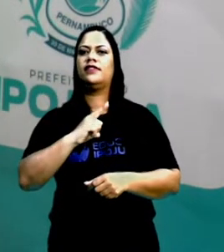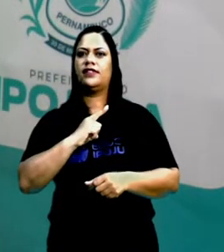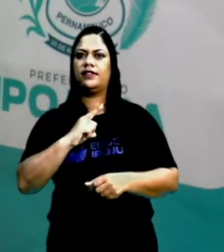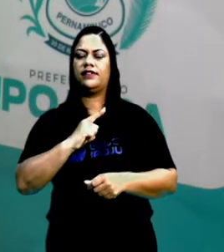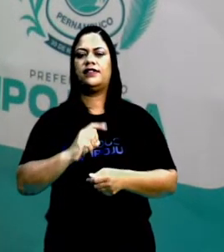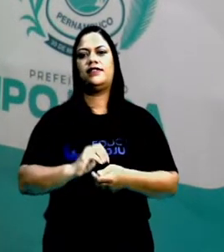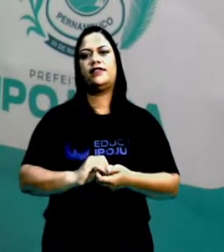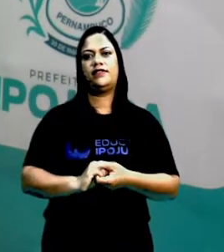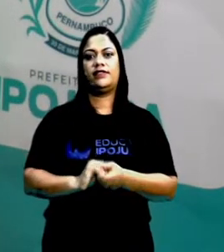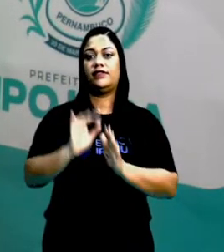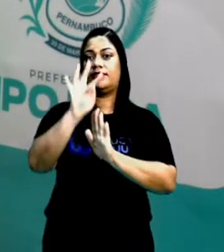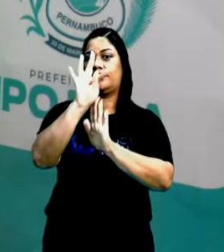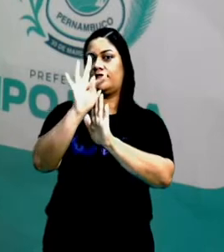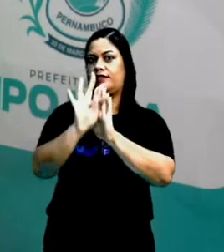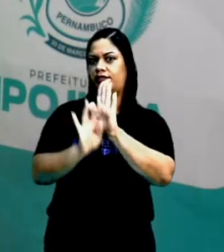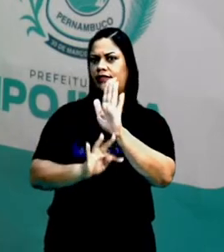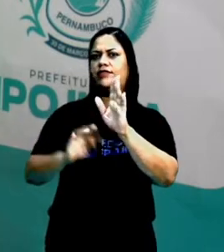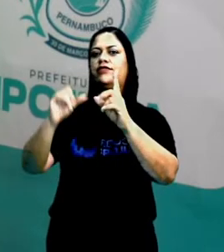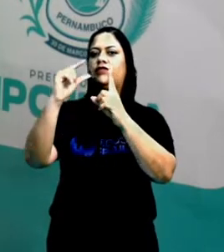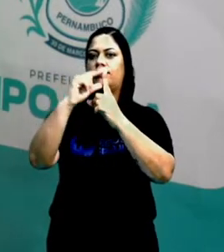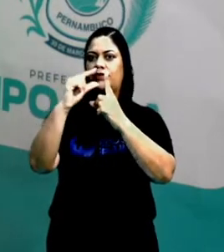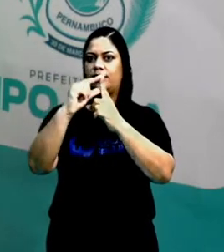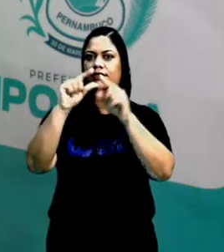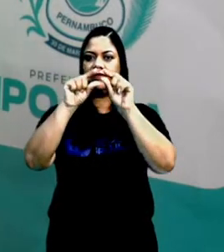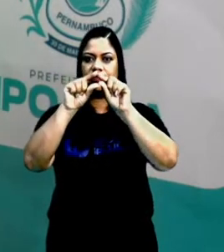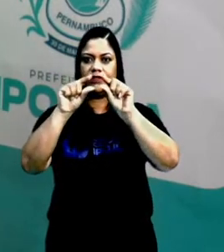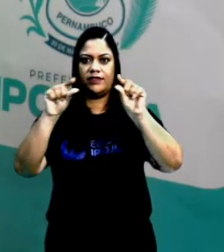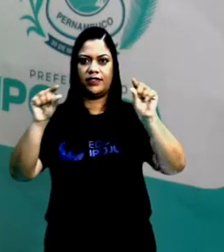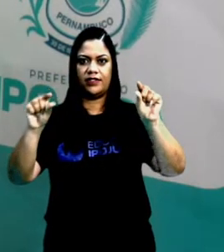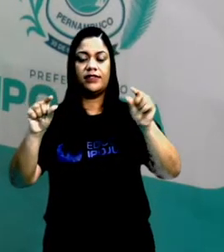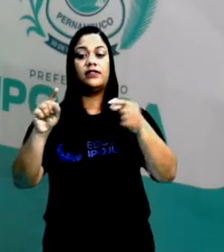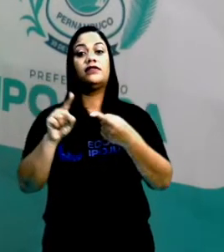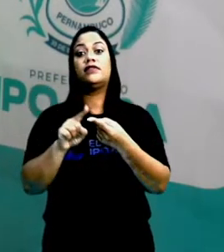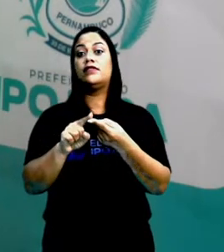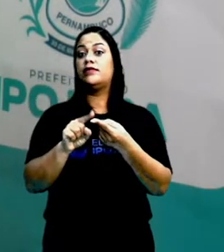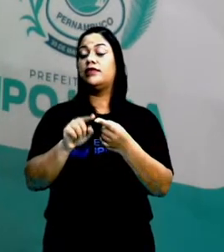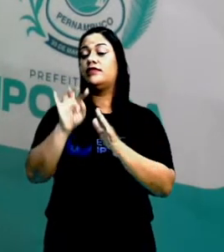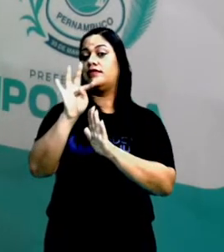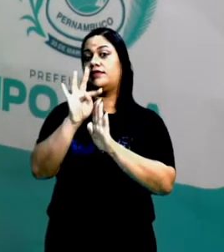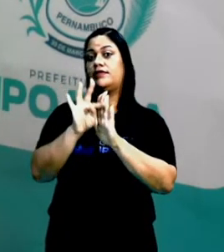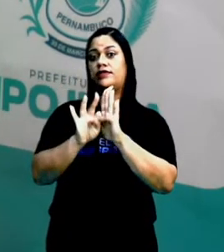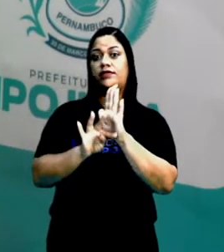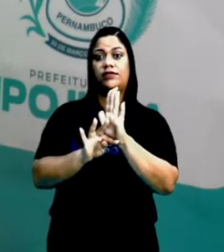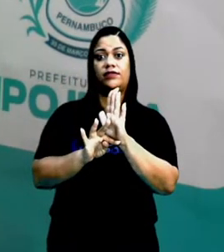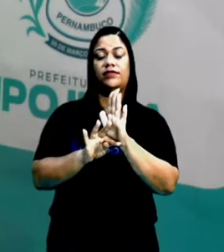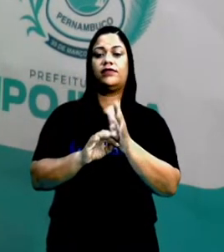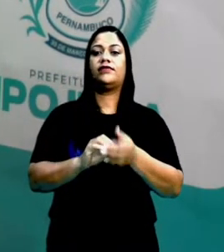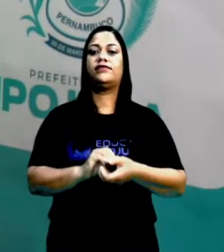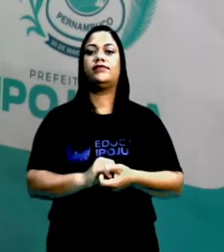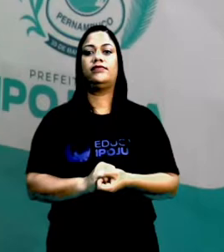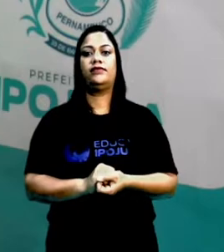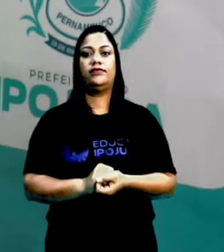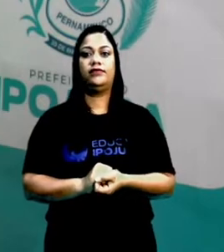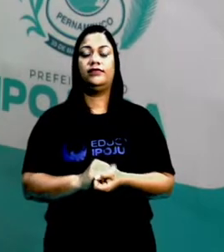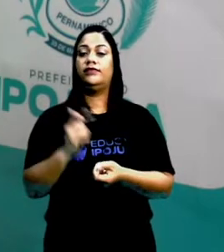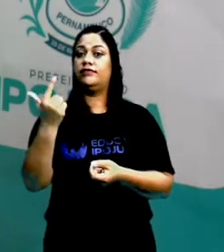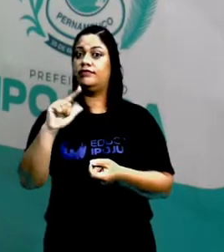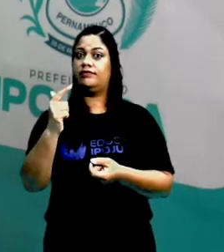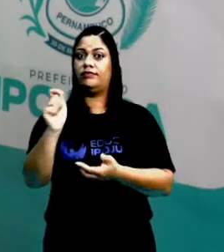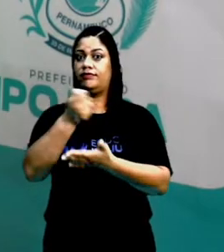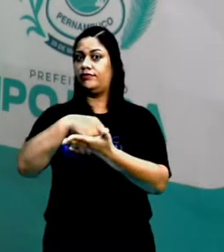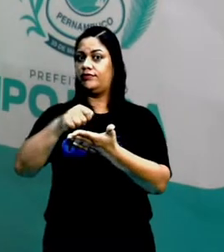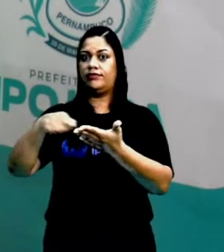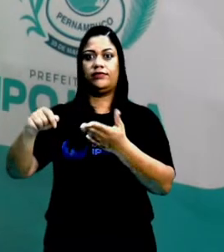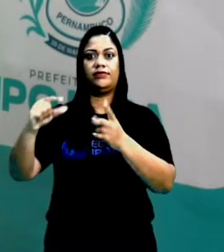com textos, com palavras e frases curtas, e pode ter textos com textos não verbais,